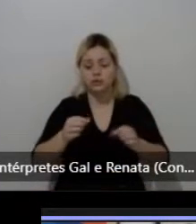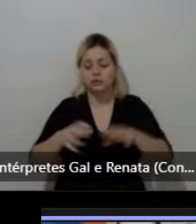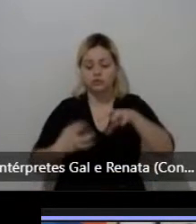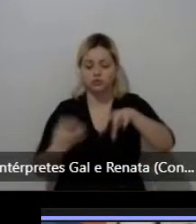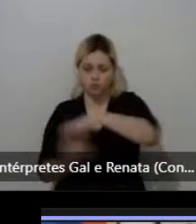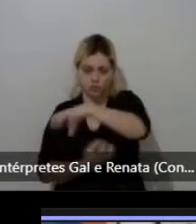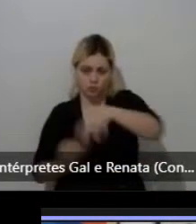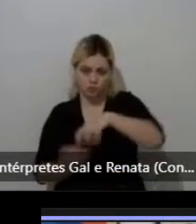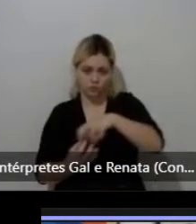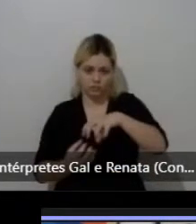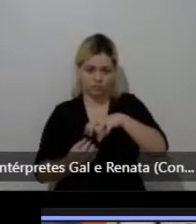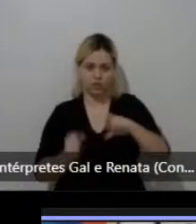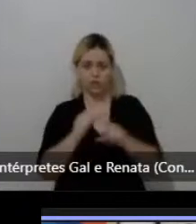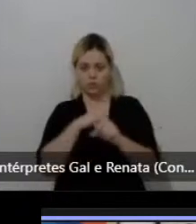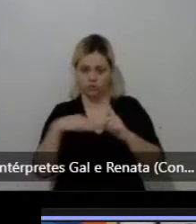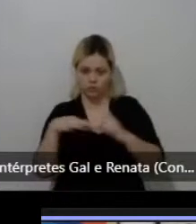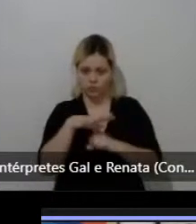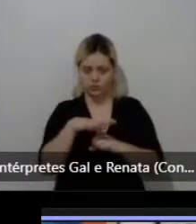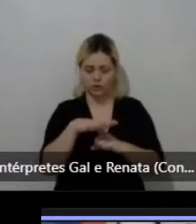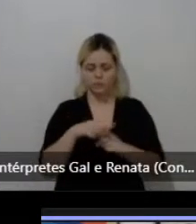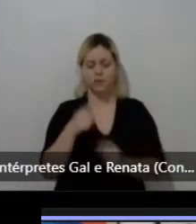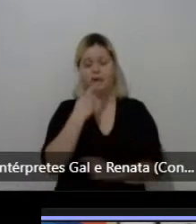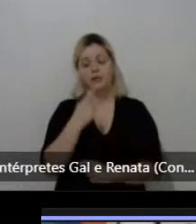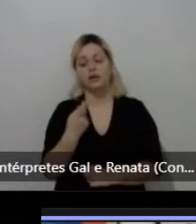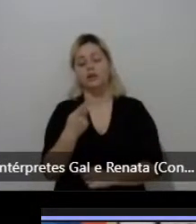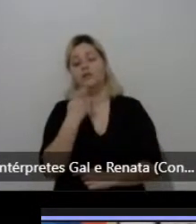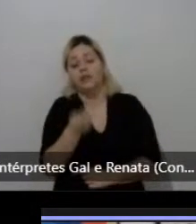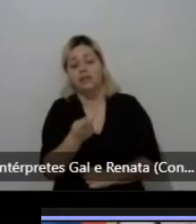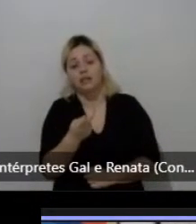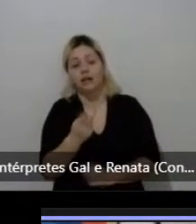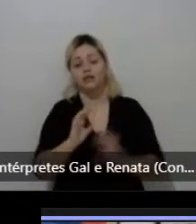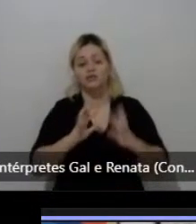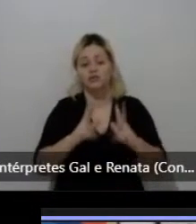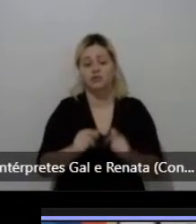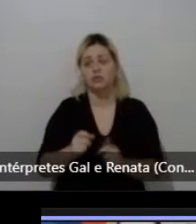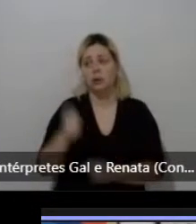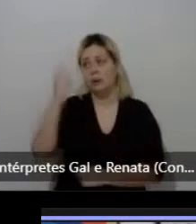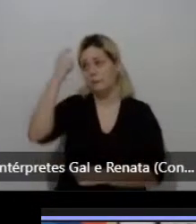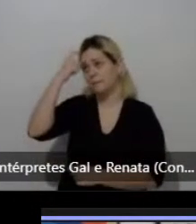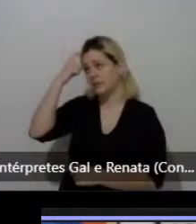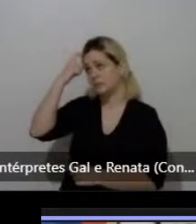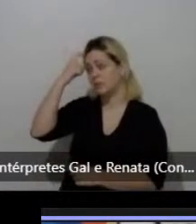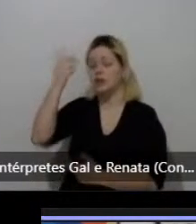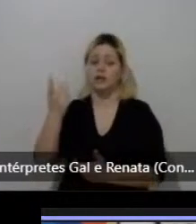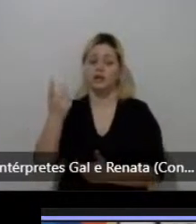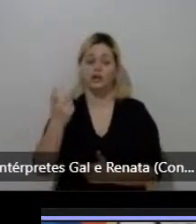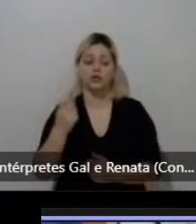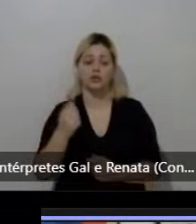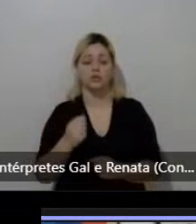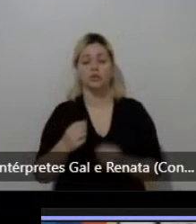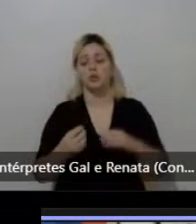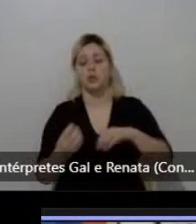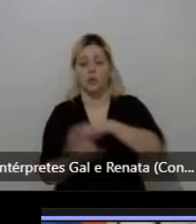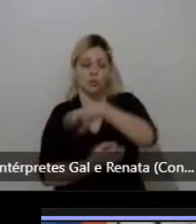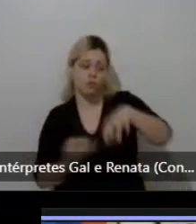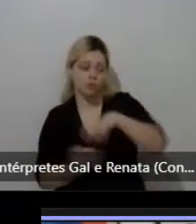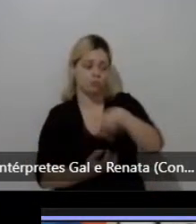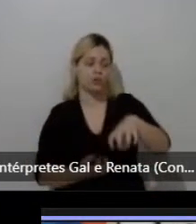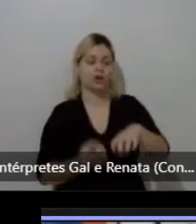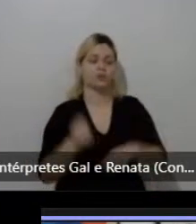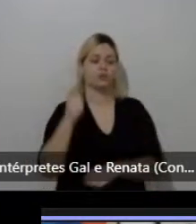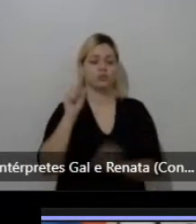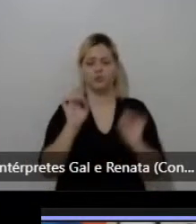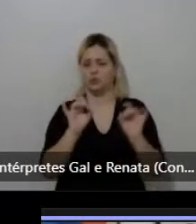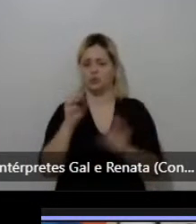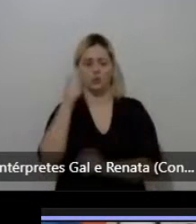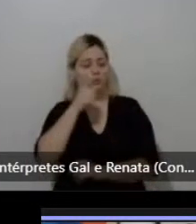além de pensar o movimento social pelas demandas, então o movimento ambientalista, o movimento de mulheres, o movimento que vai discutir a